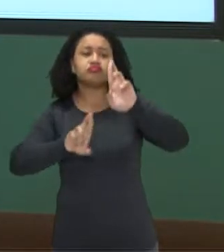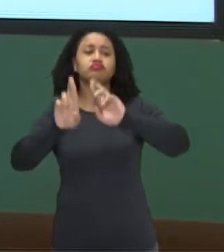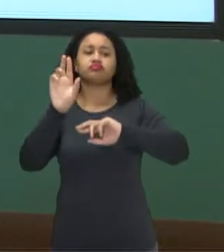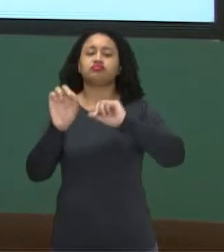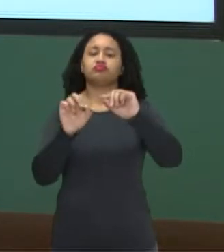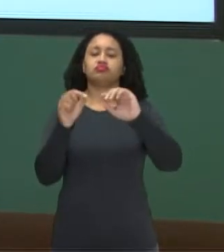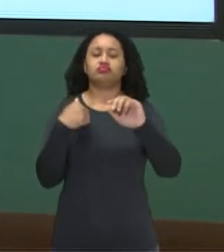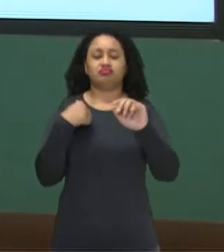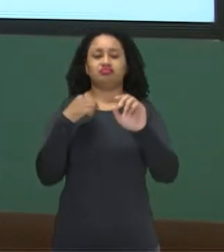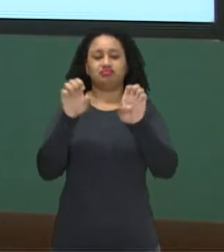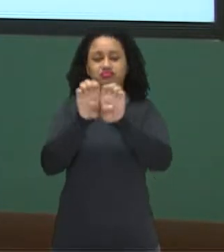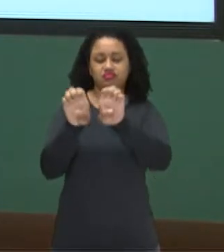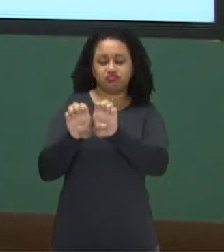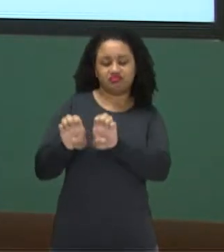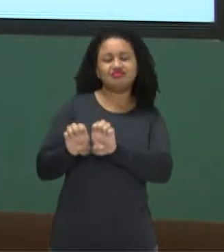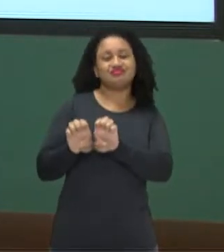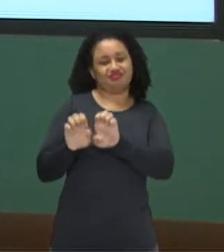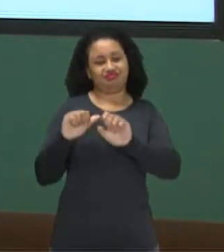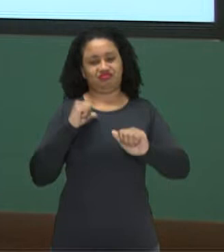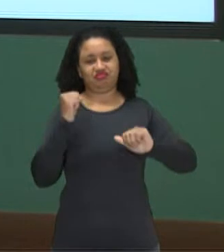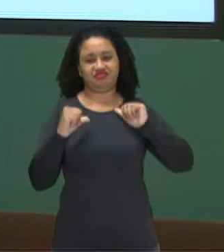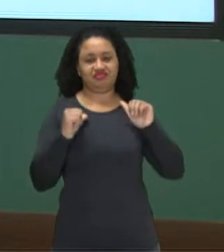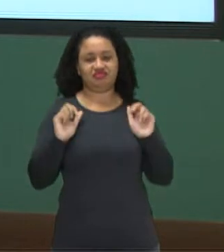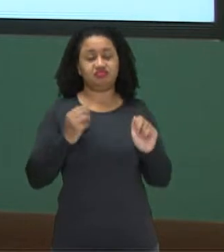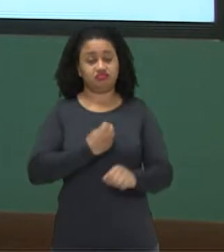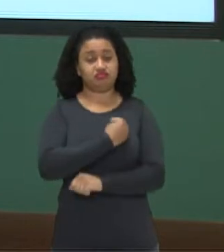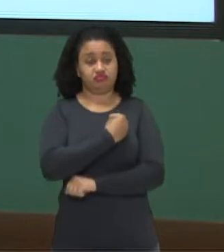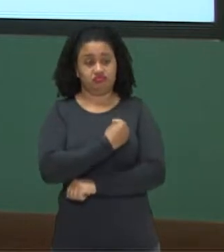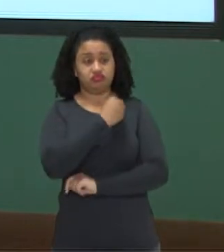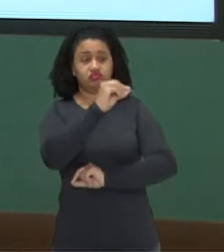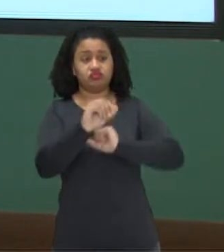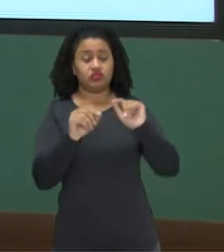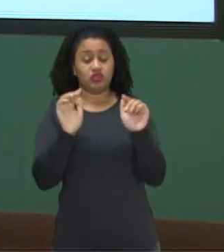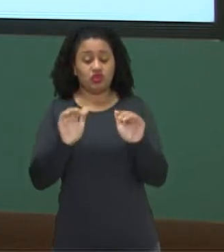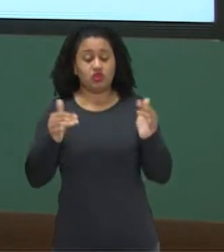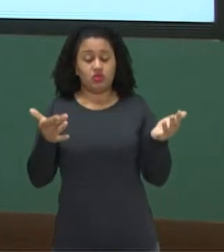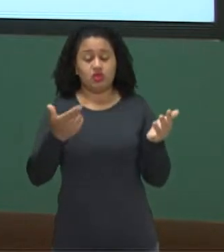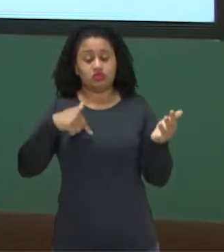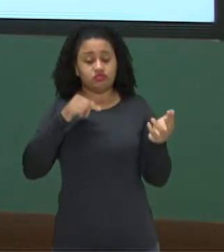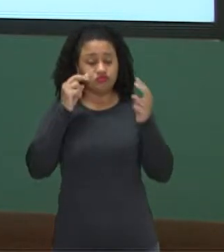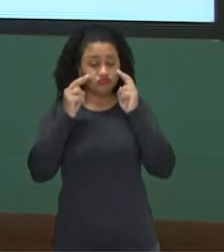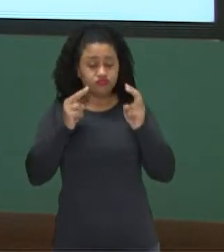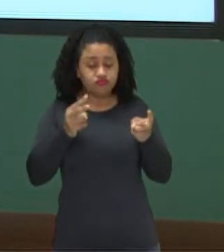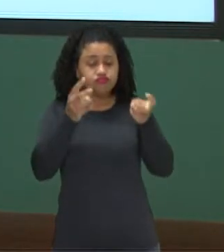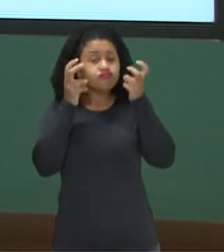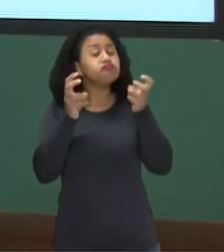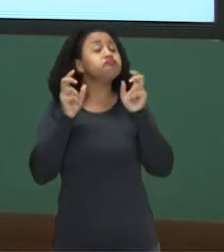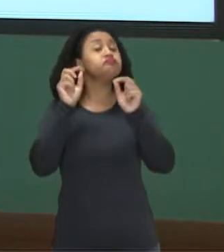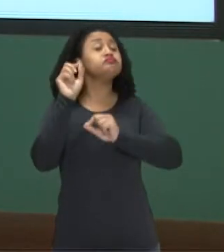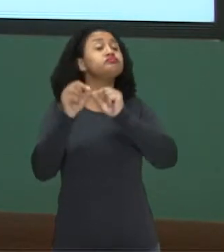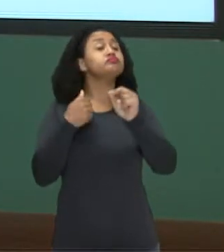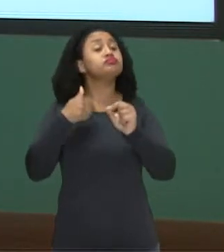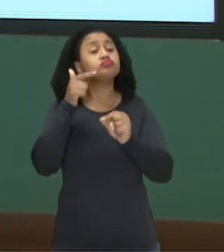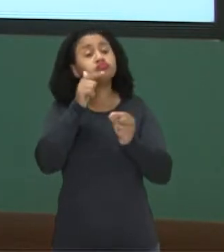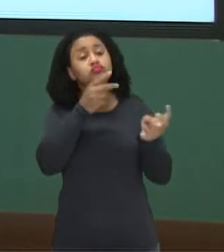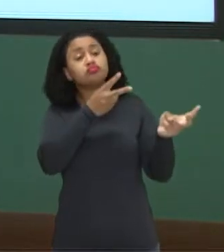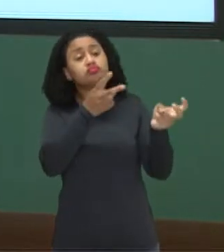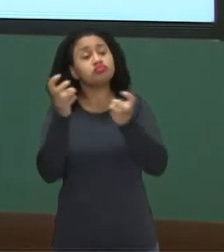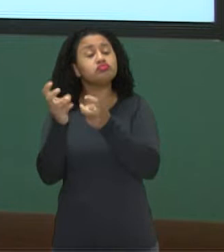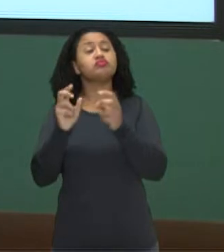nessas estruturas anatômicas dos seres vivos, quando a gente olha para elas, a gente consegue